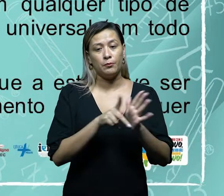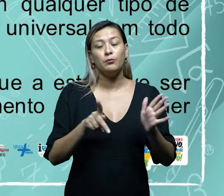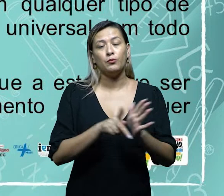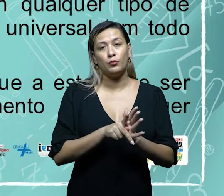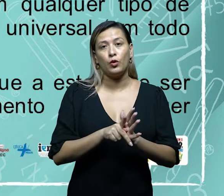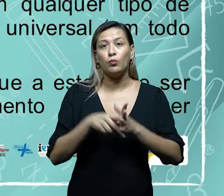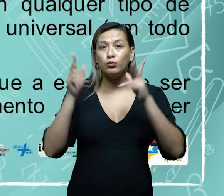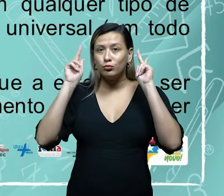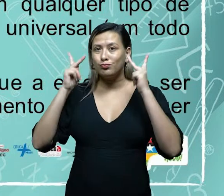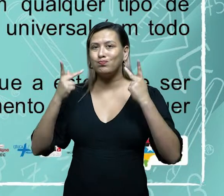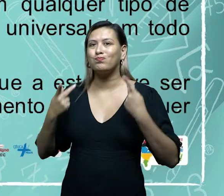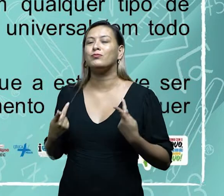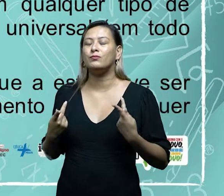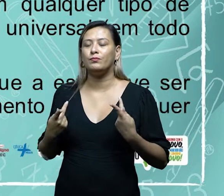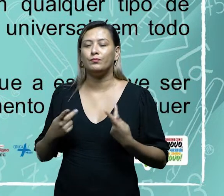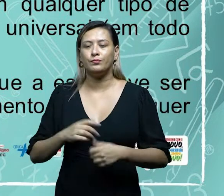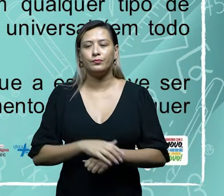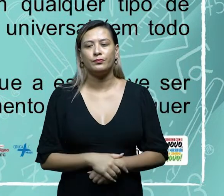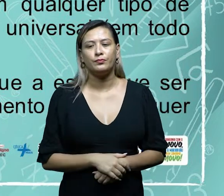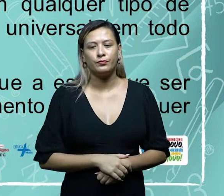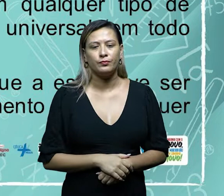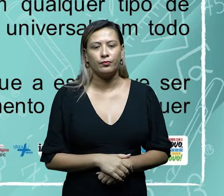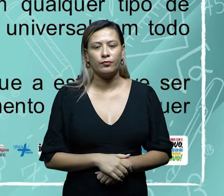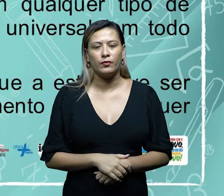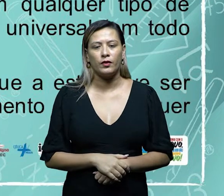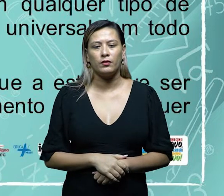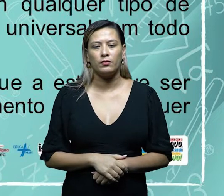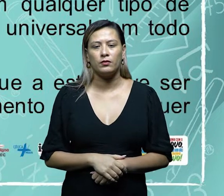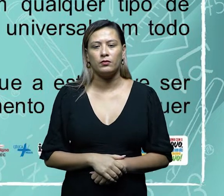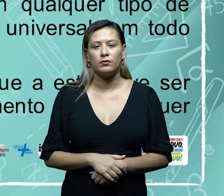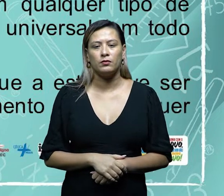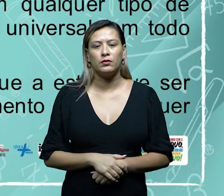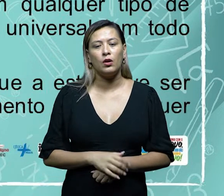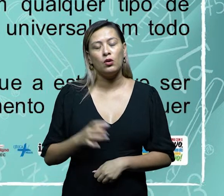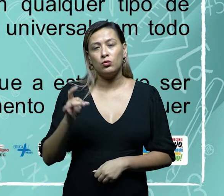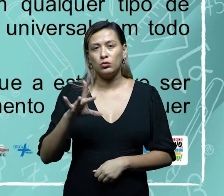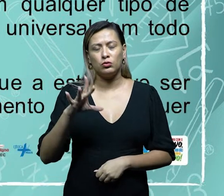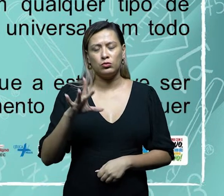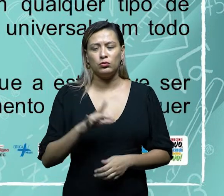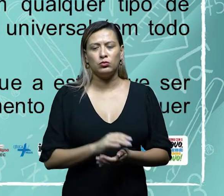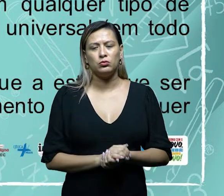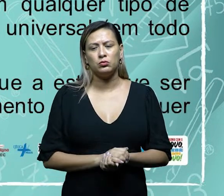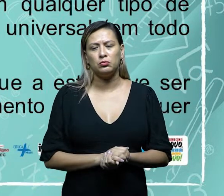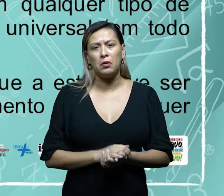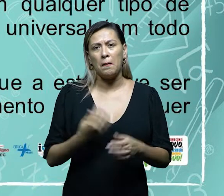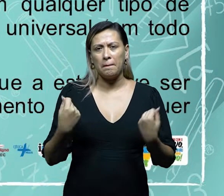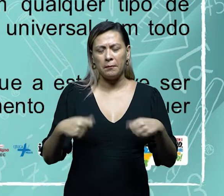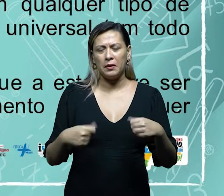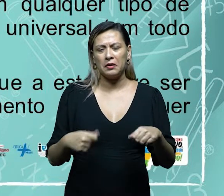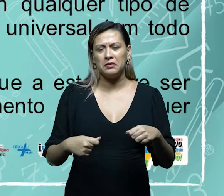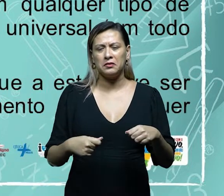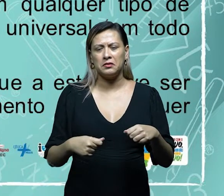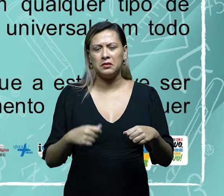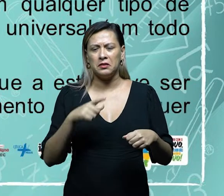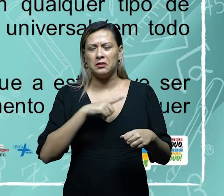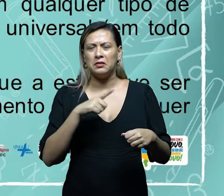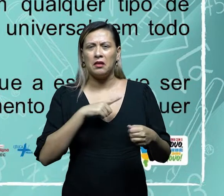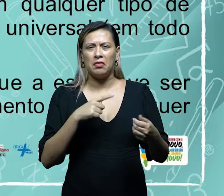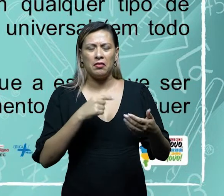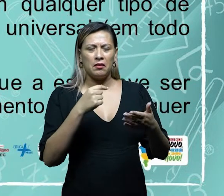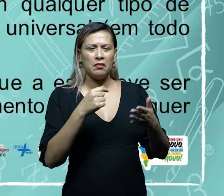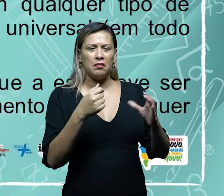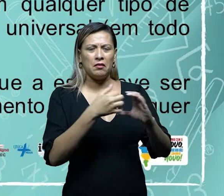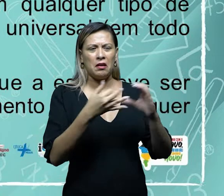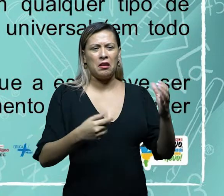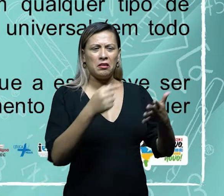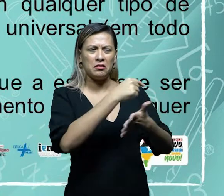pessoa humana, né? Eles não devem cumprir, de fato, preencher qualquer requisito. Basta ser humano para ser destinatário,